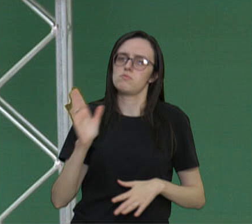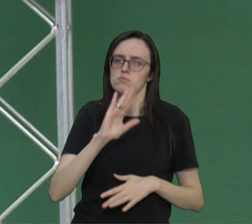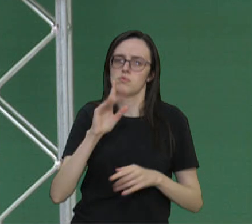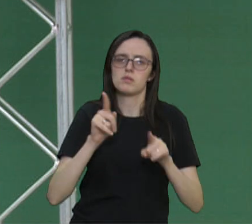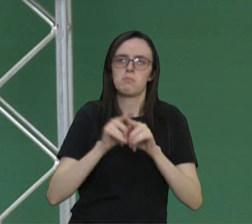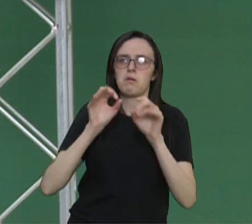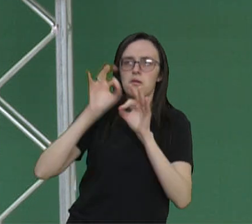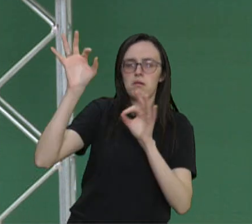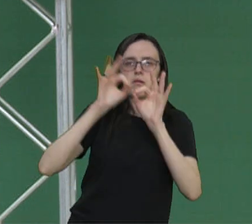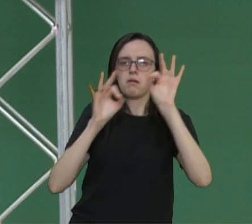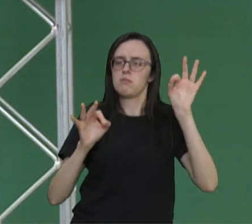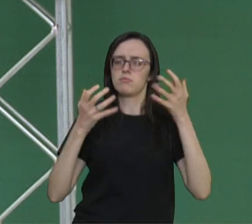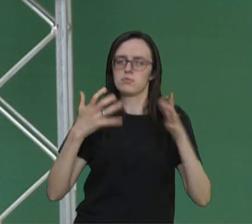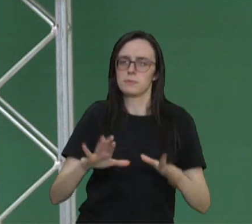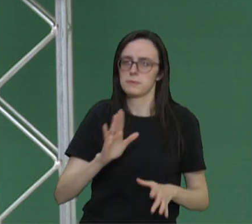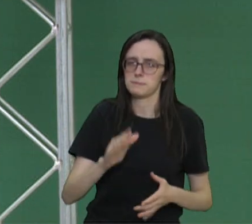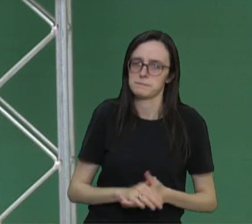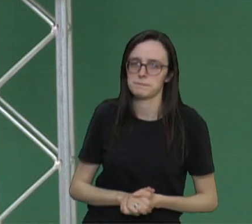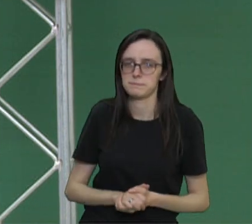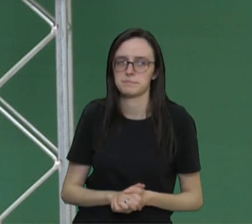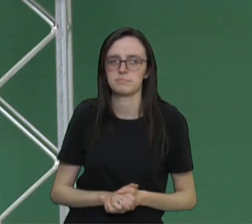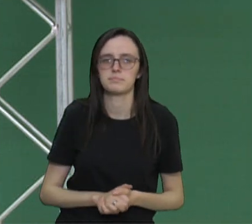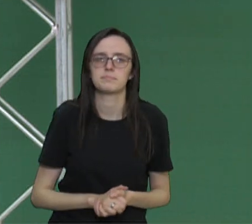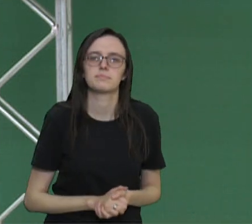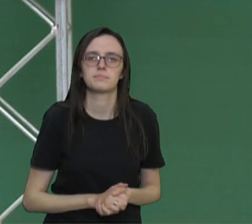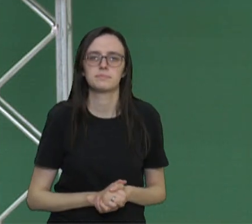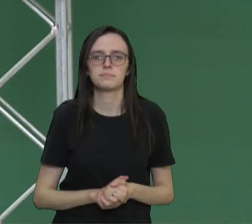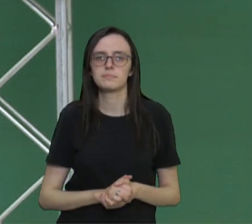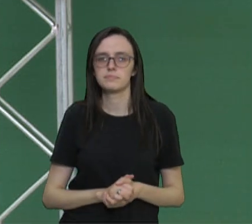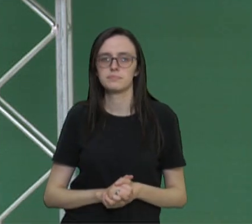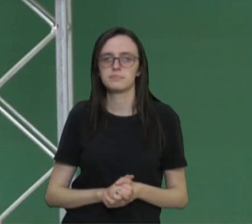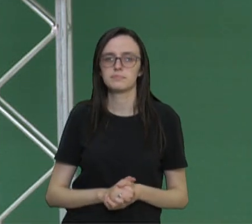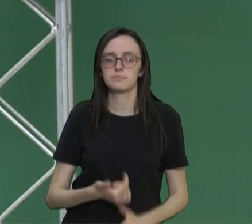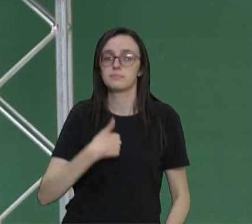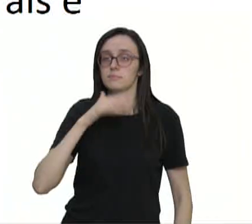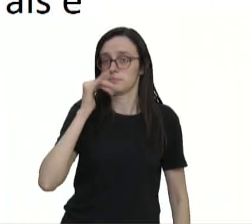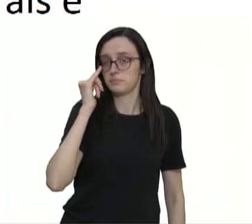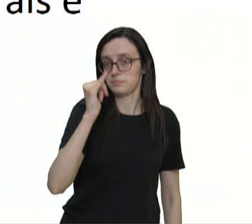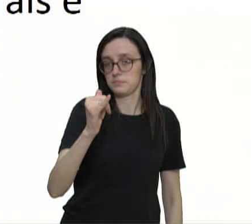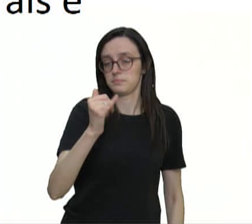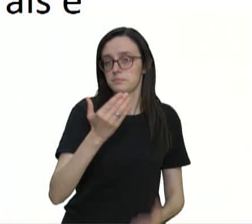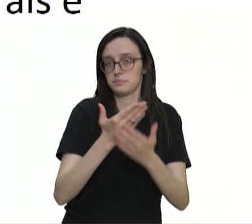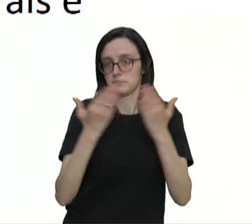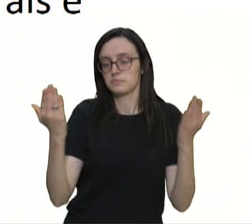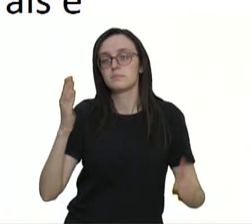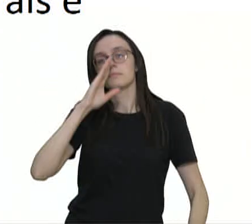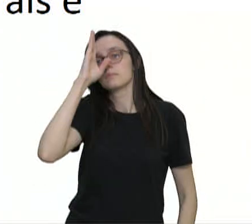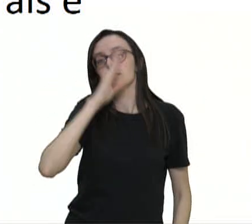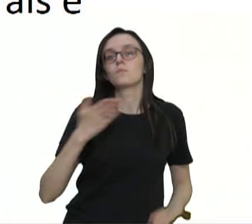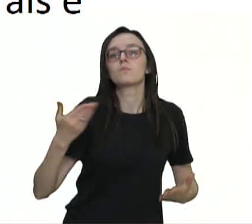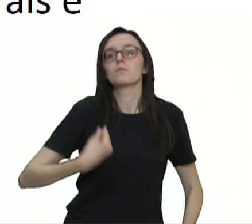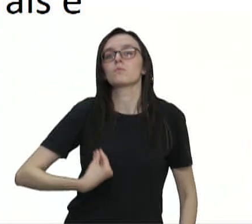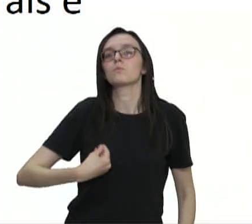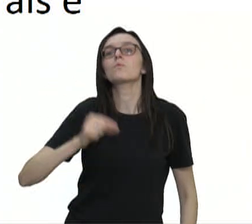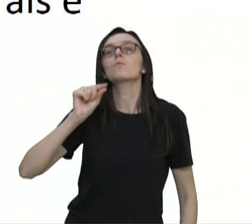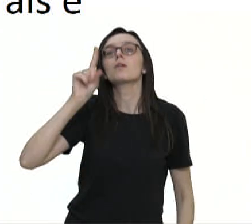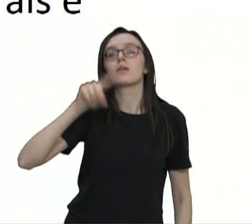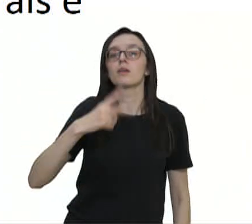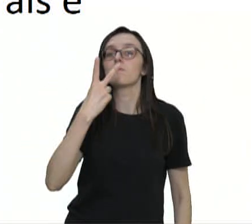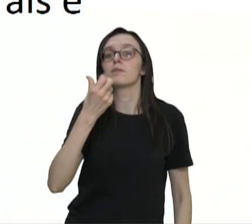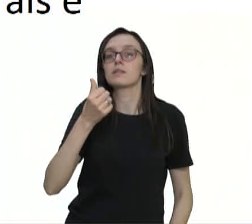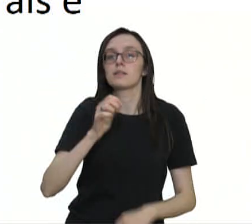nem o distanciamento entre os povos, certo? Então, como eu falei para vocês, atualmente o Brasil é formado por